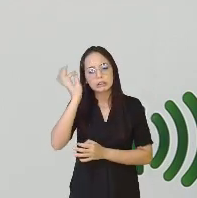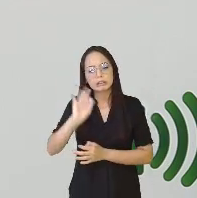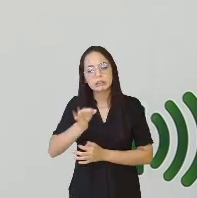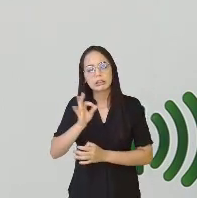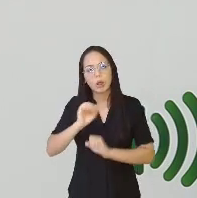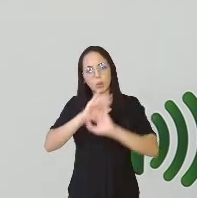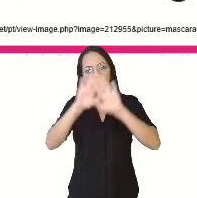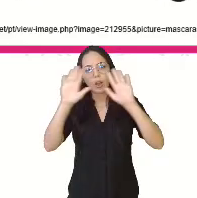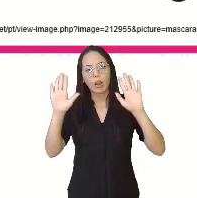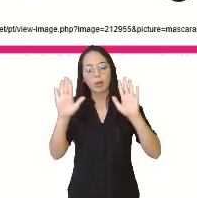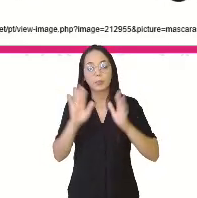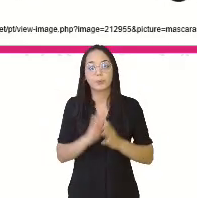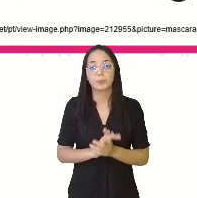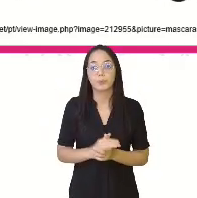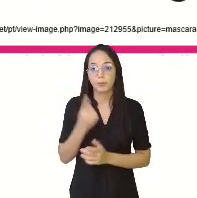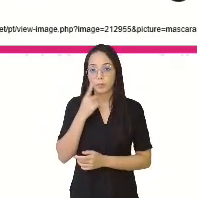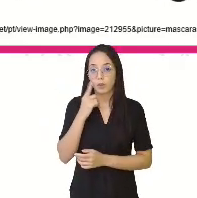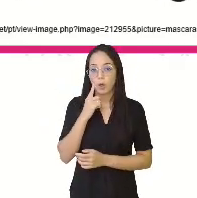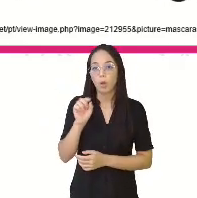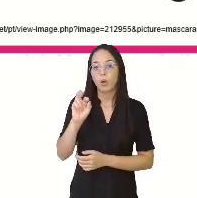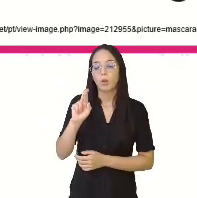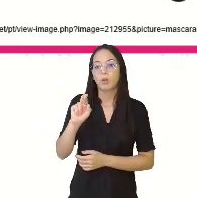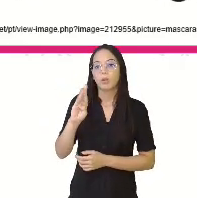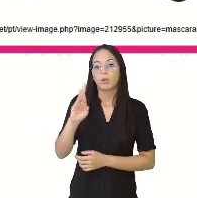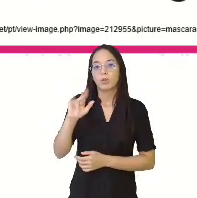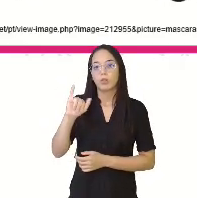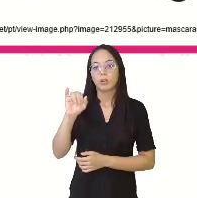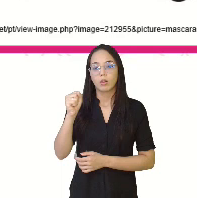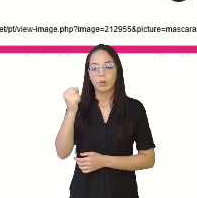o que é. As rubricas, elas são usadas nos